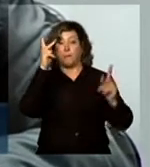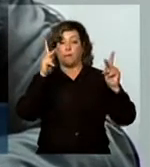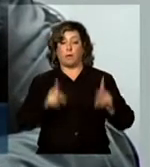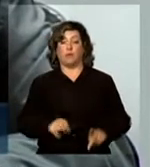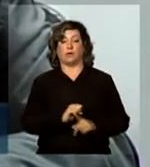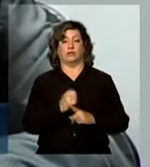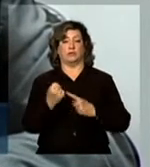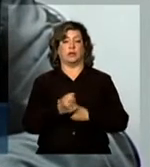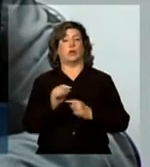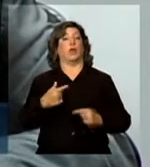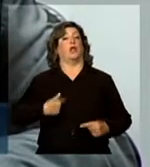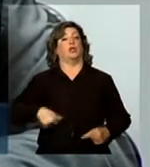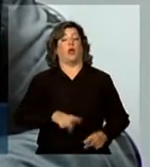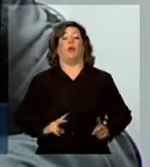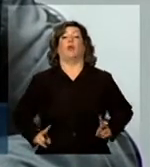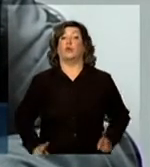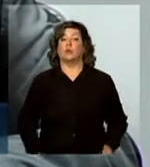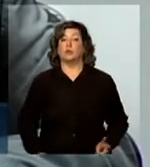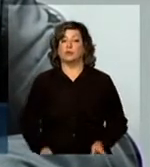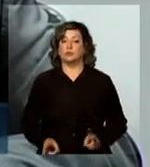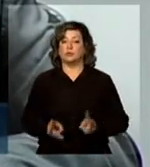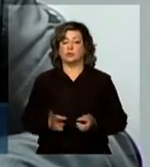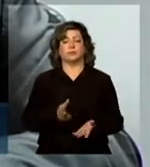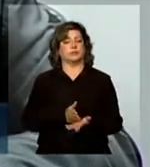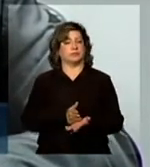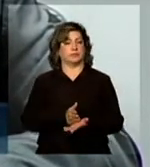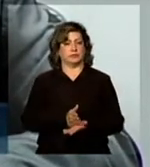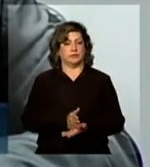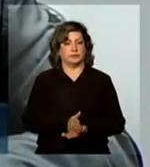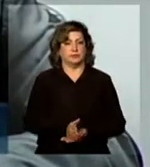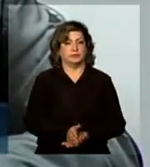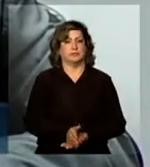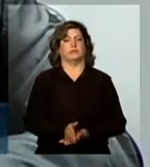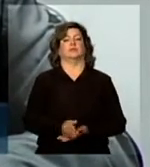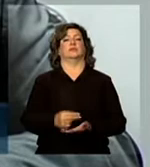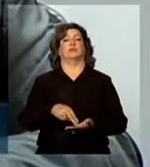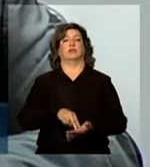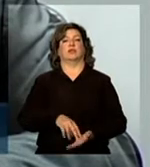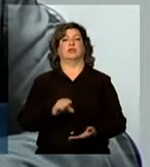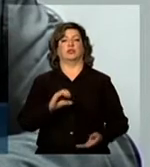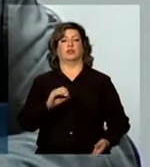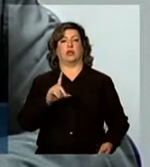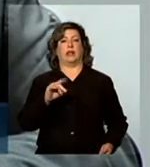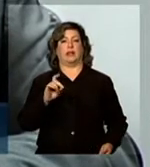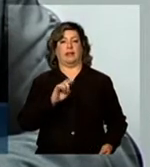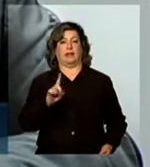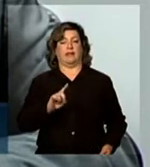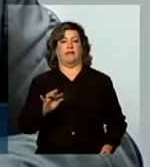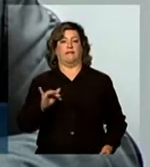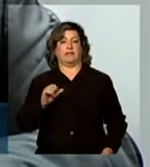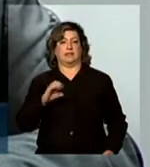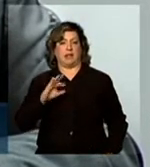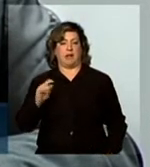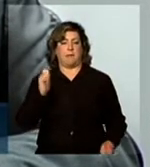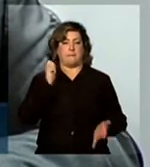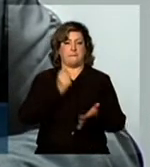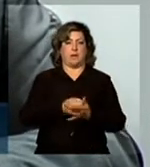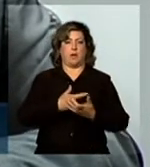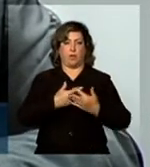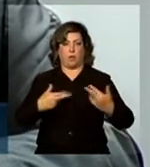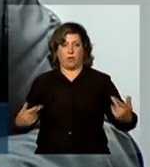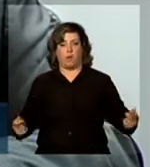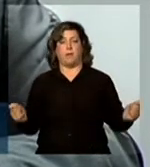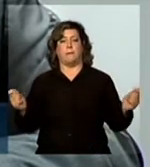nós continuamos a nossa trajetória de solidez fiscal, né? De modo que nossas contas